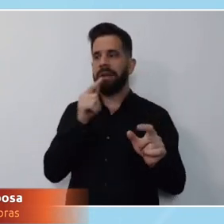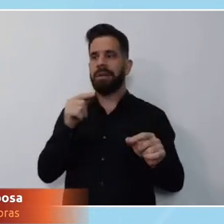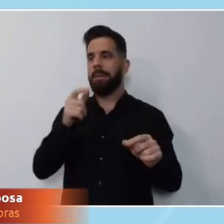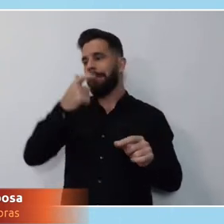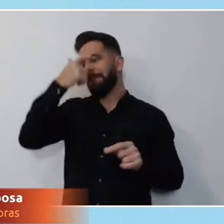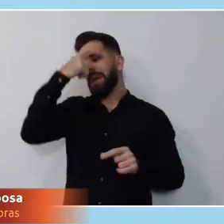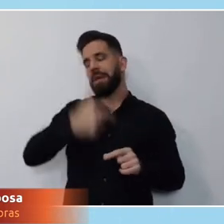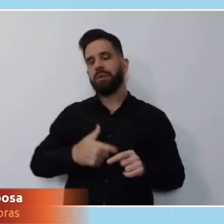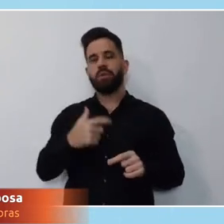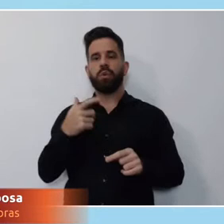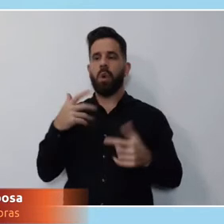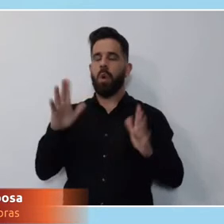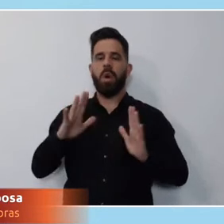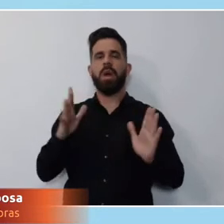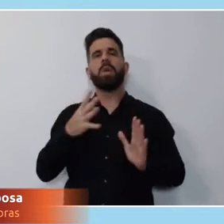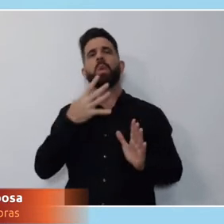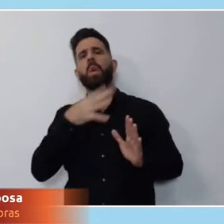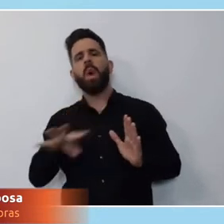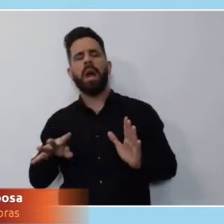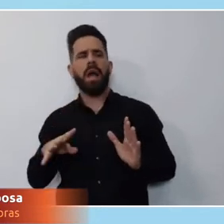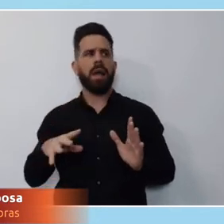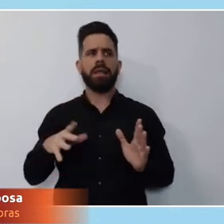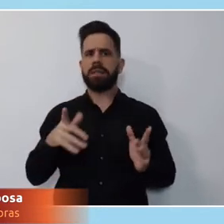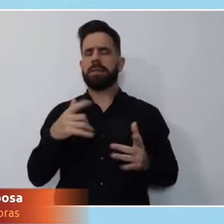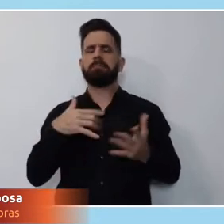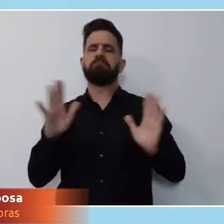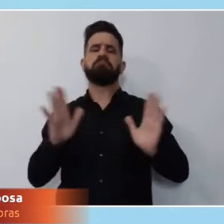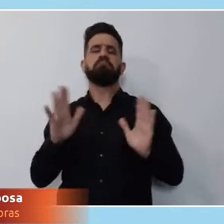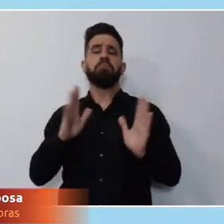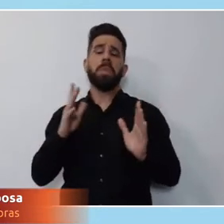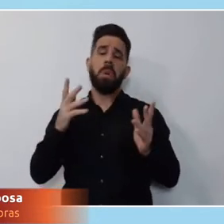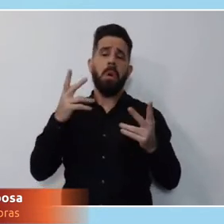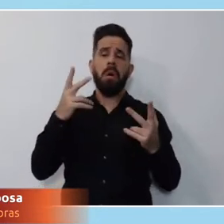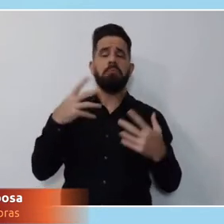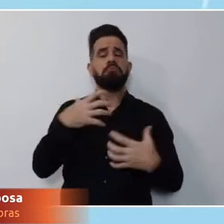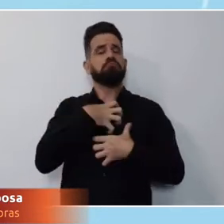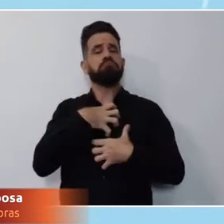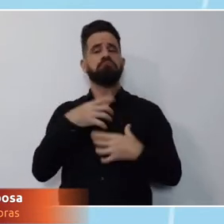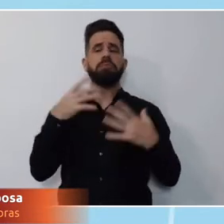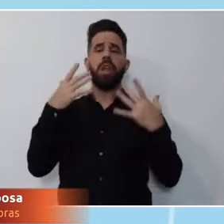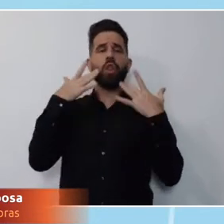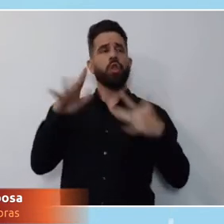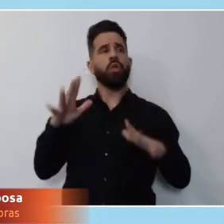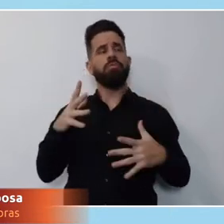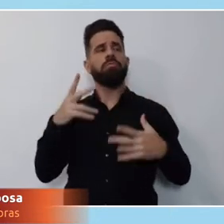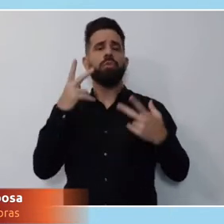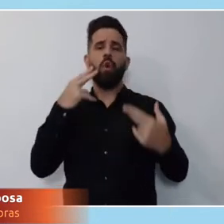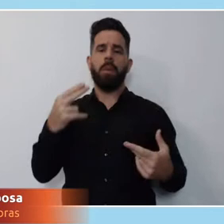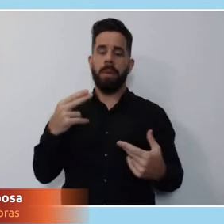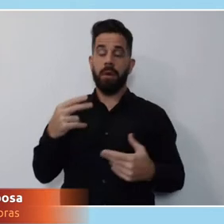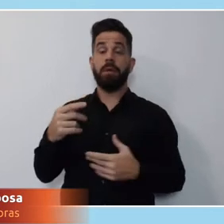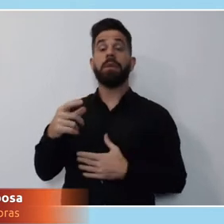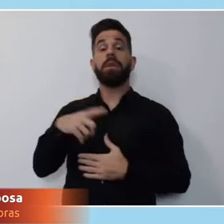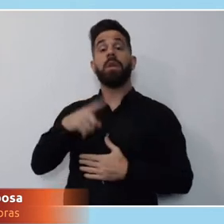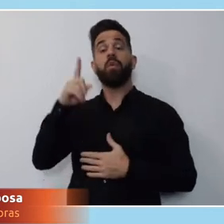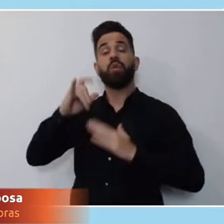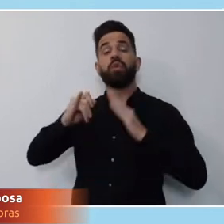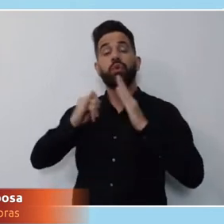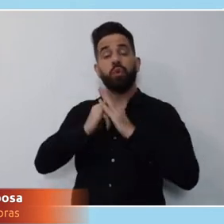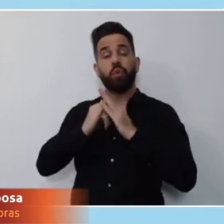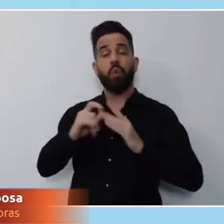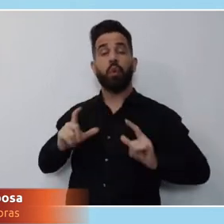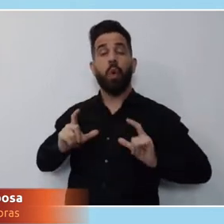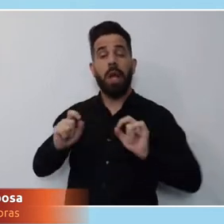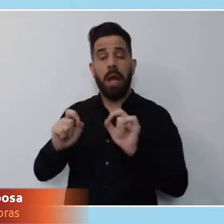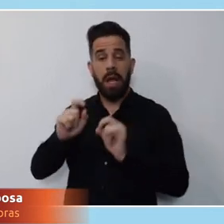por exemplo, o Instituto do Câncer, tem um Instituto Internacional de Câncer que está localizado em Lyon, na França, todos mostram que